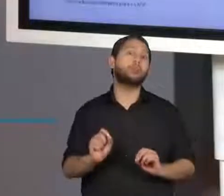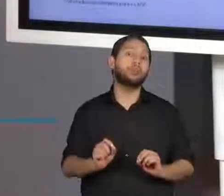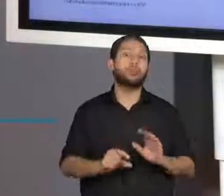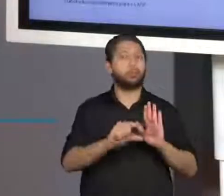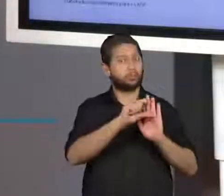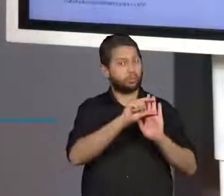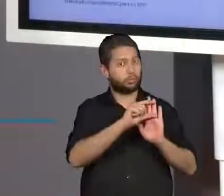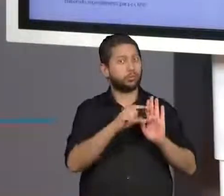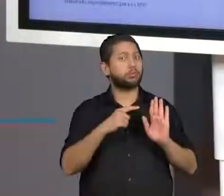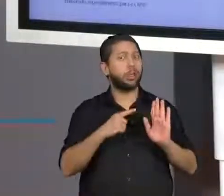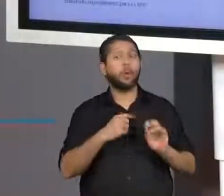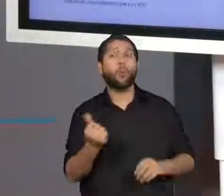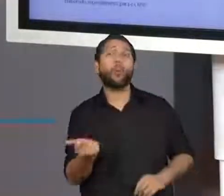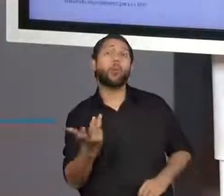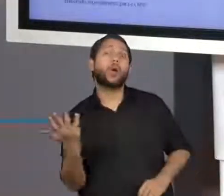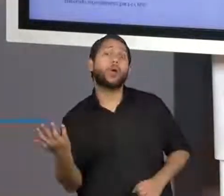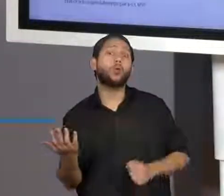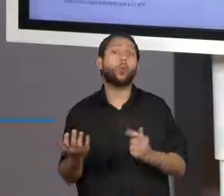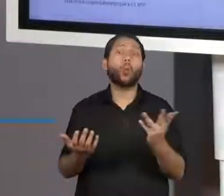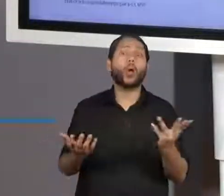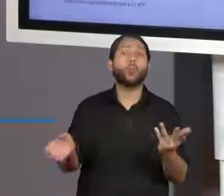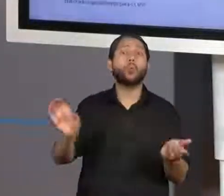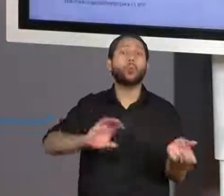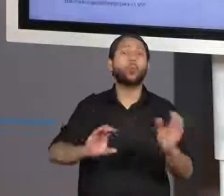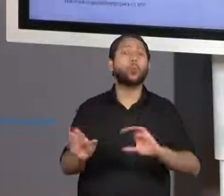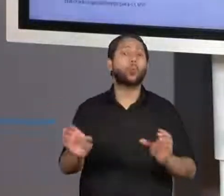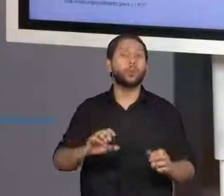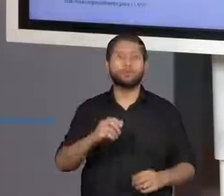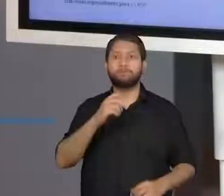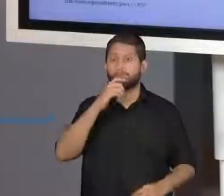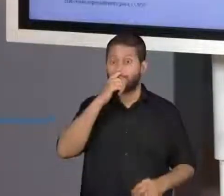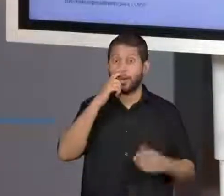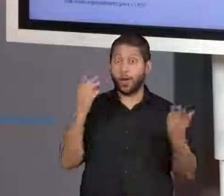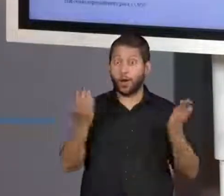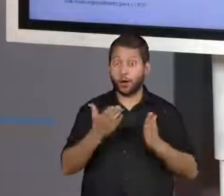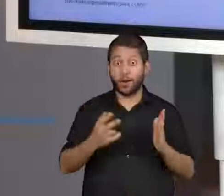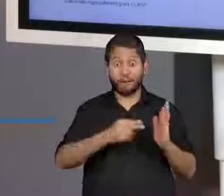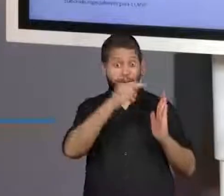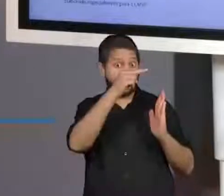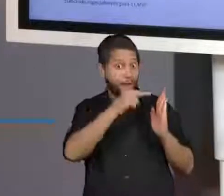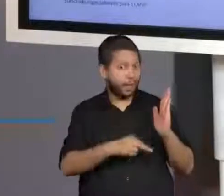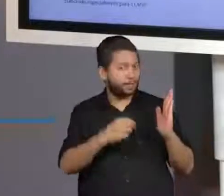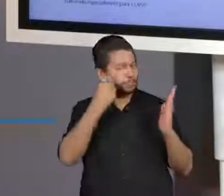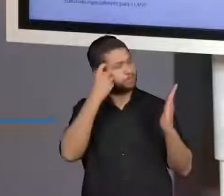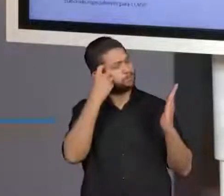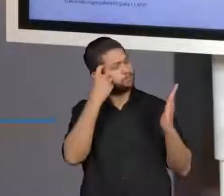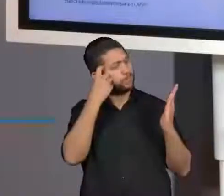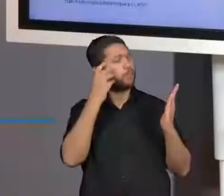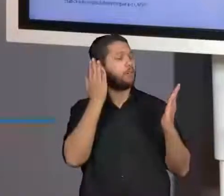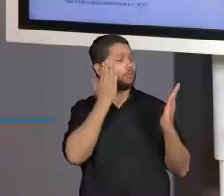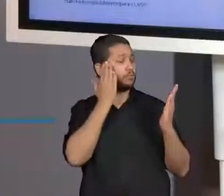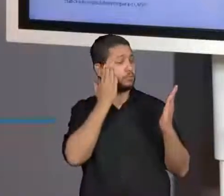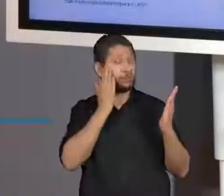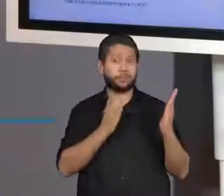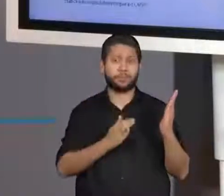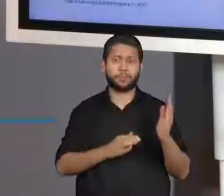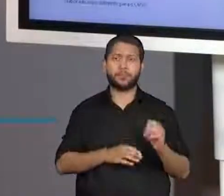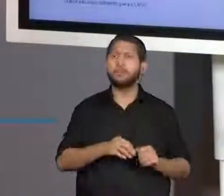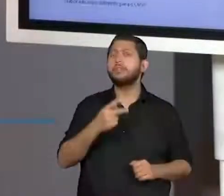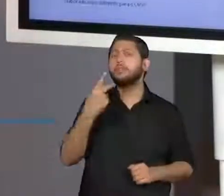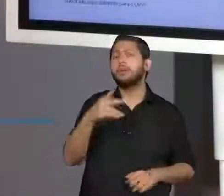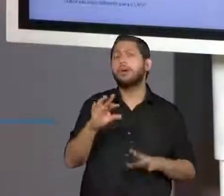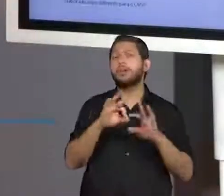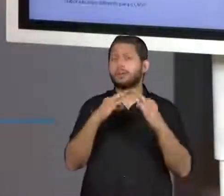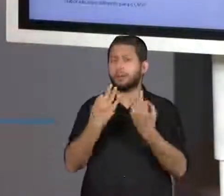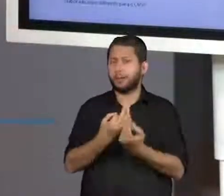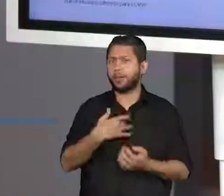vamos realizar a leitura dessa receita, vocês vão aí analisando, depois vocês podem ver se a mãe de vocês, a família de